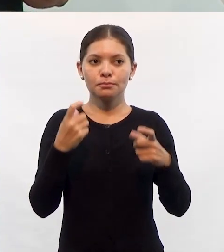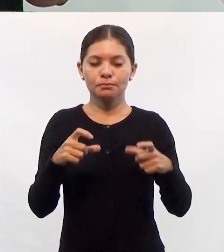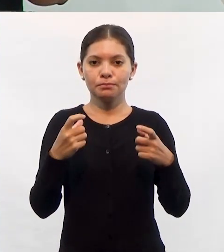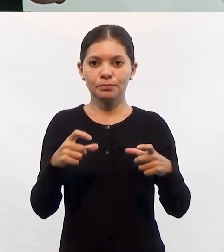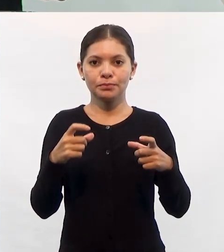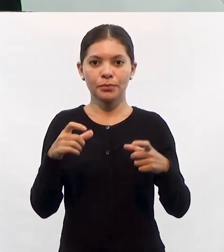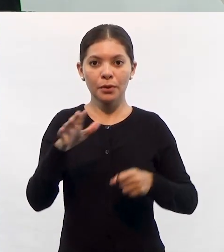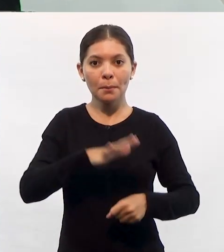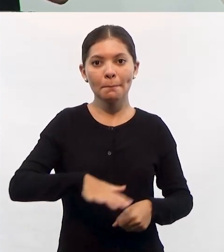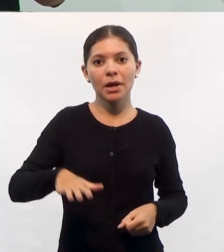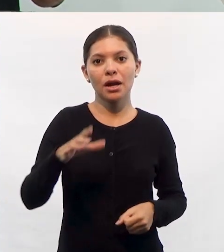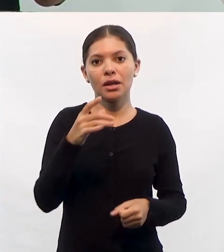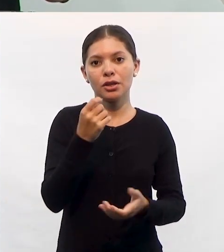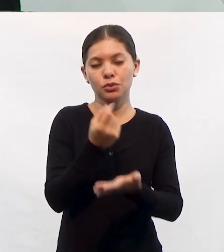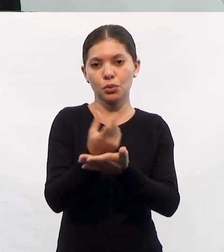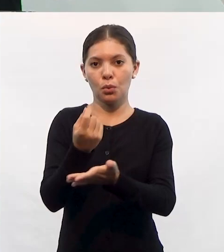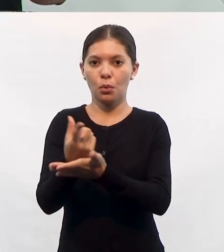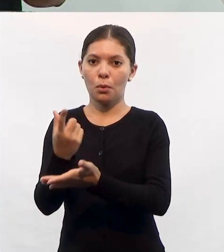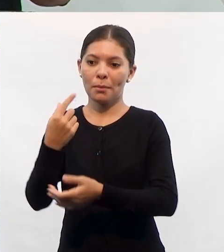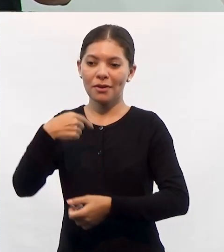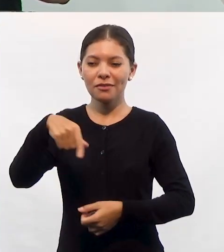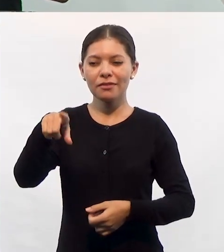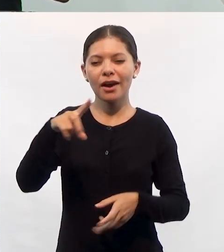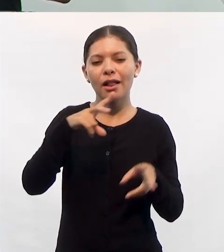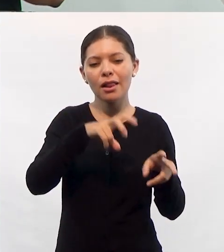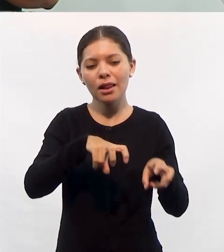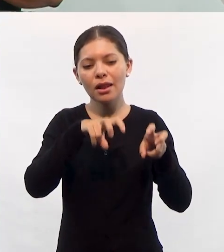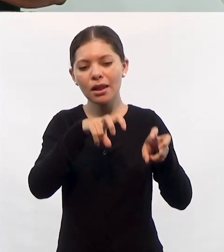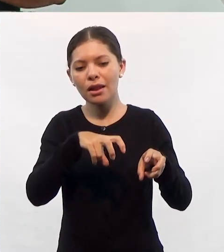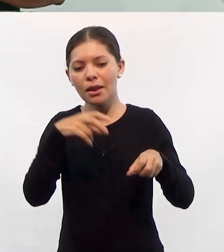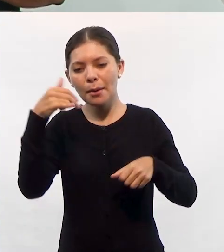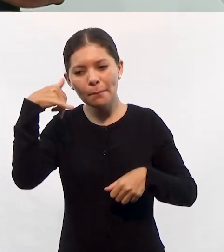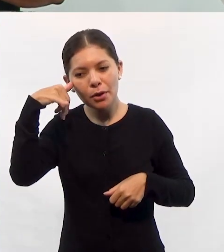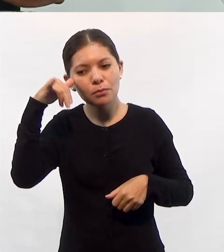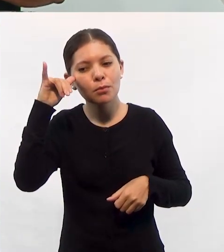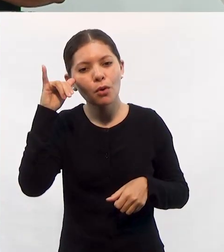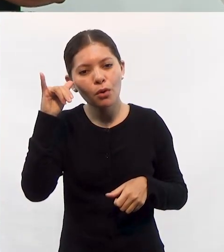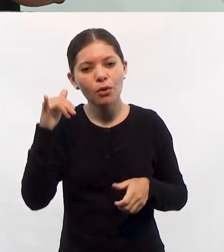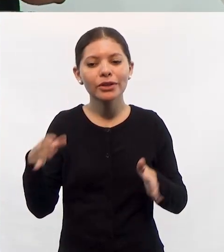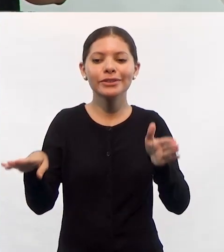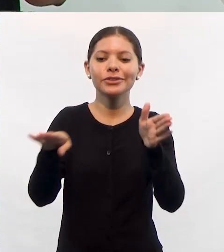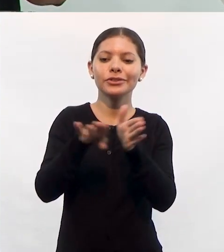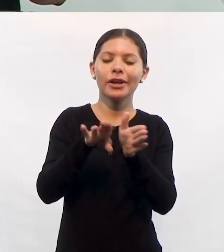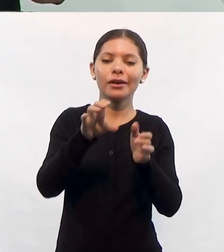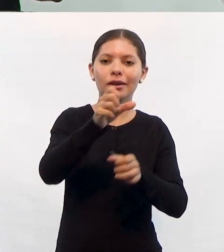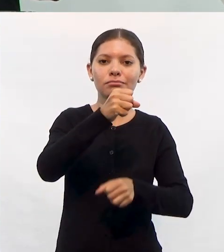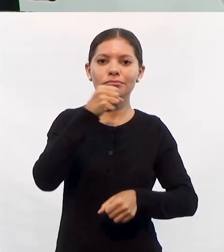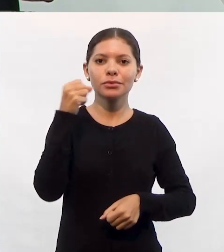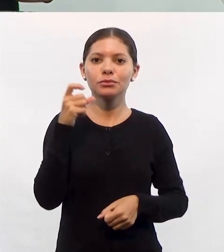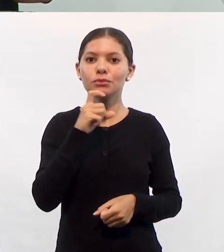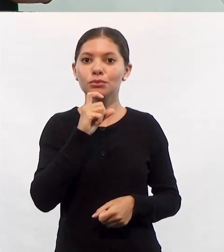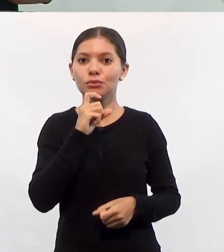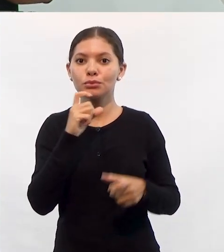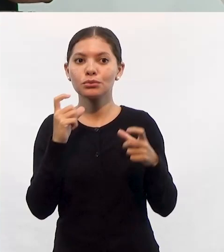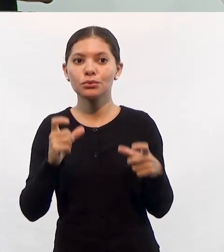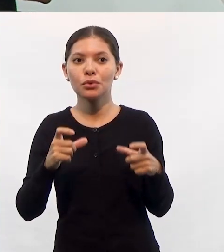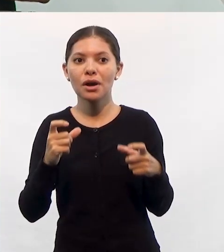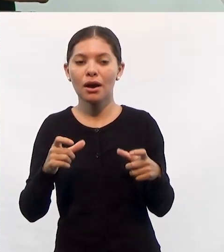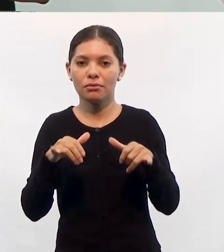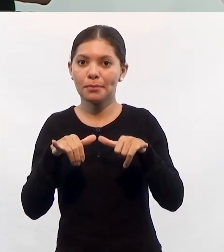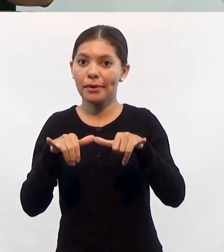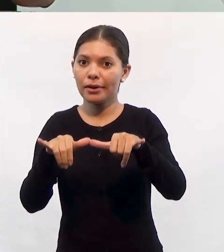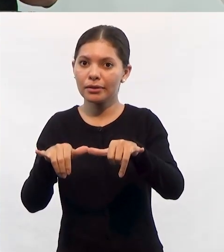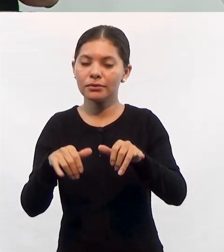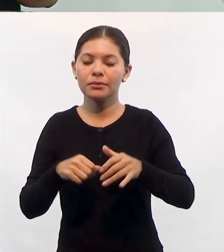é aquele pessoal que vai nas fazendas negociar os bois trazer os bois preferífico é a produção